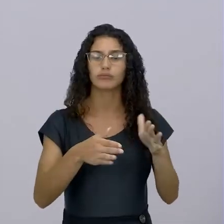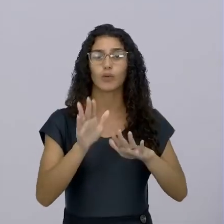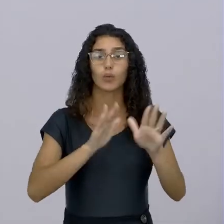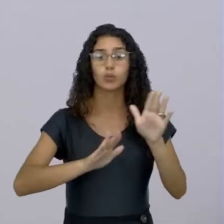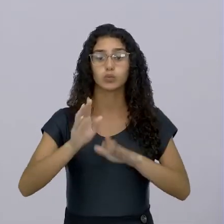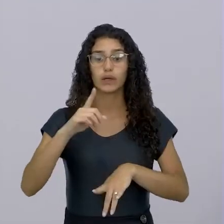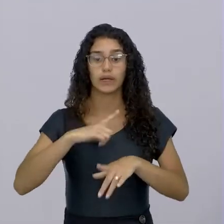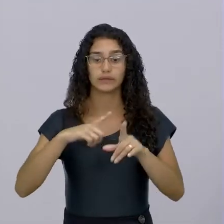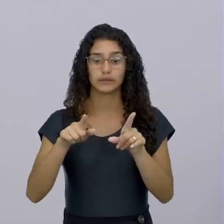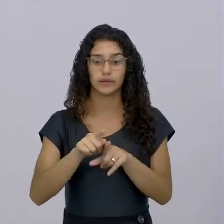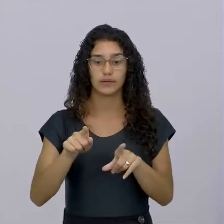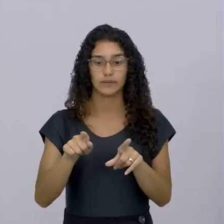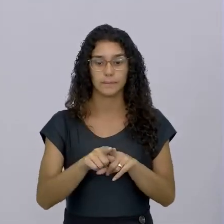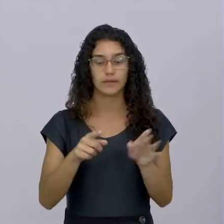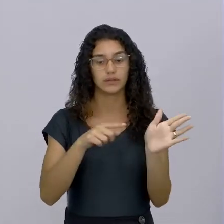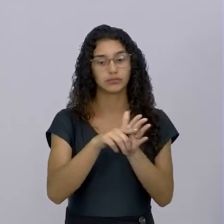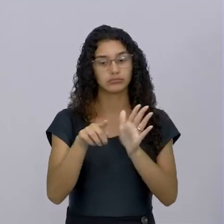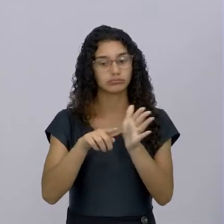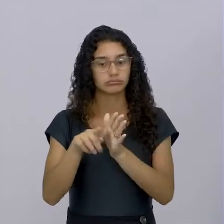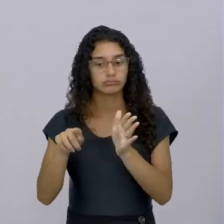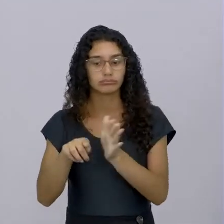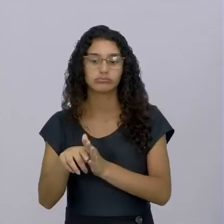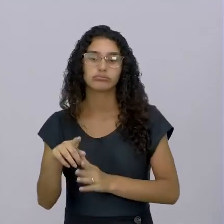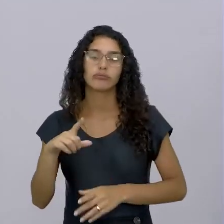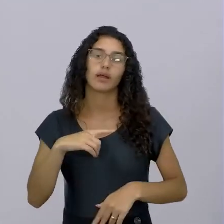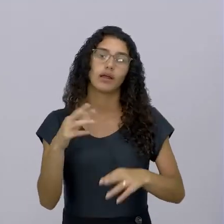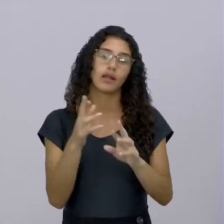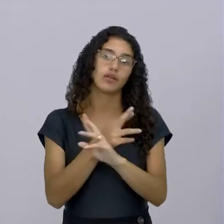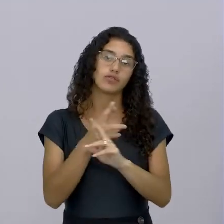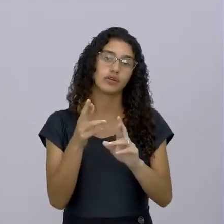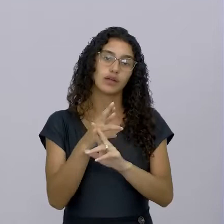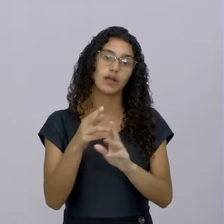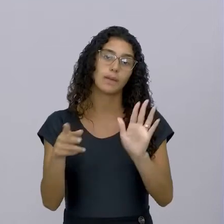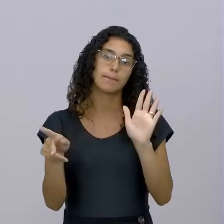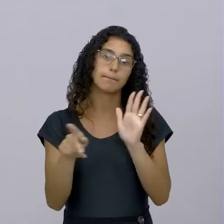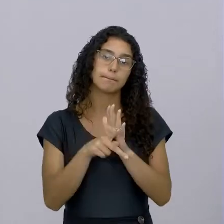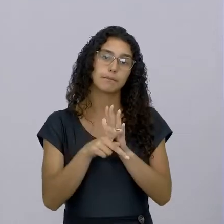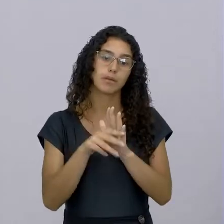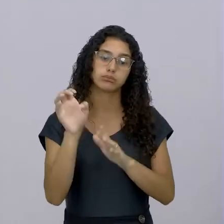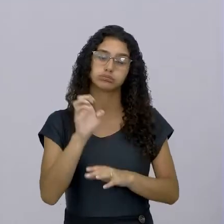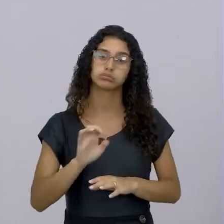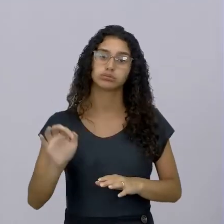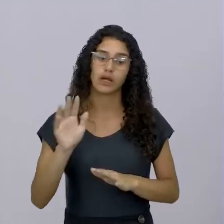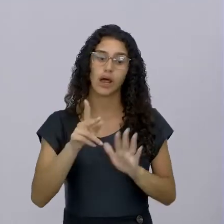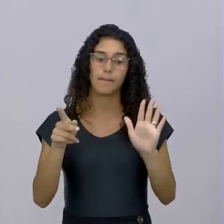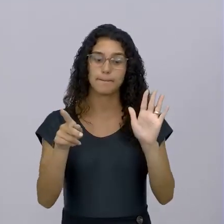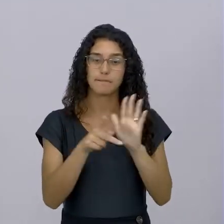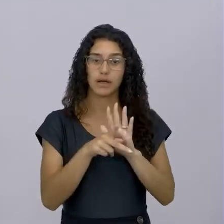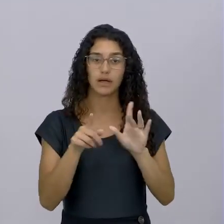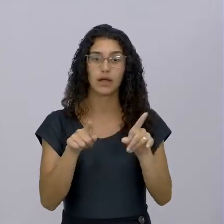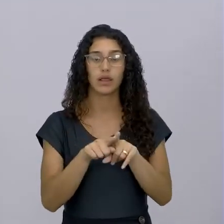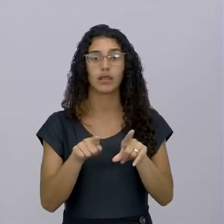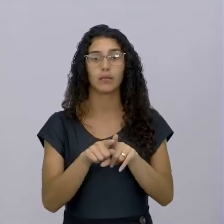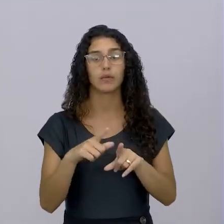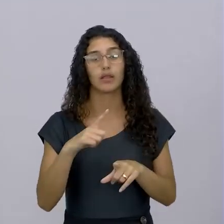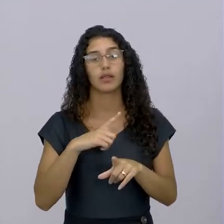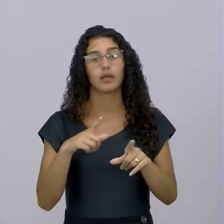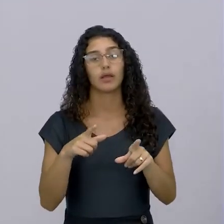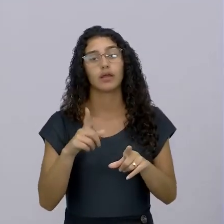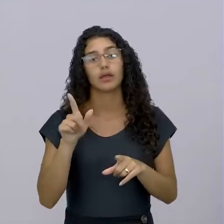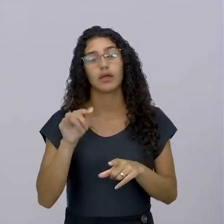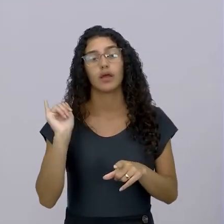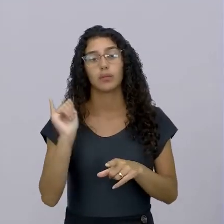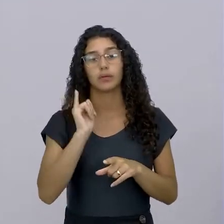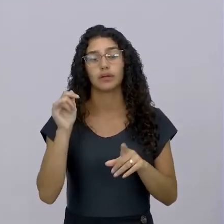por essas questões relacionadas aos seus próprios estados de origem. E também tem a questão que é